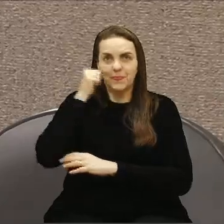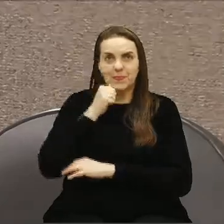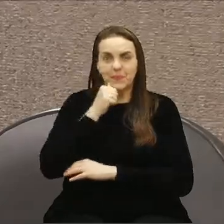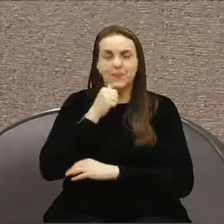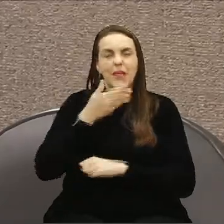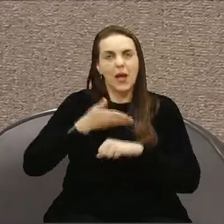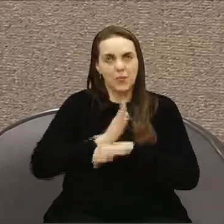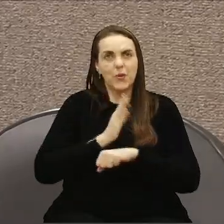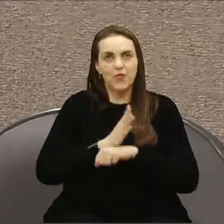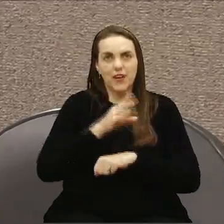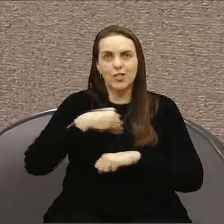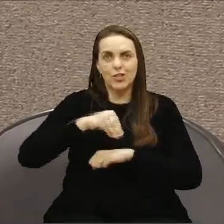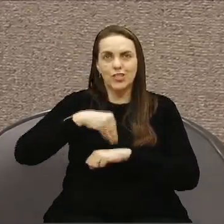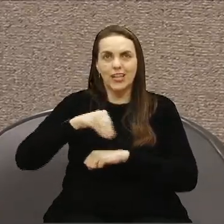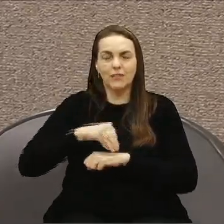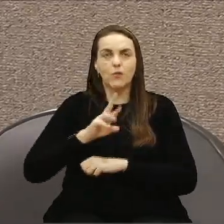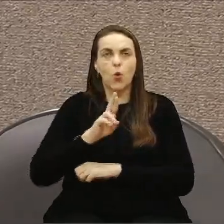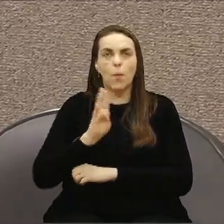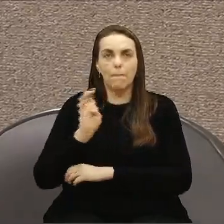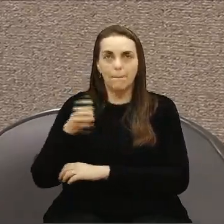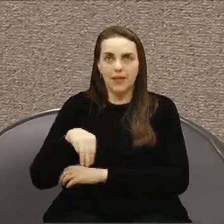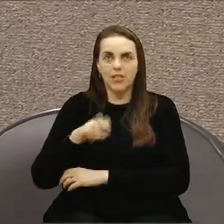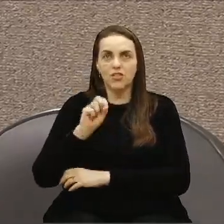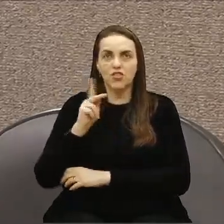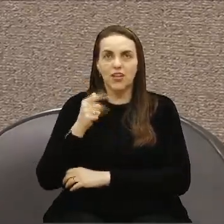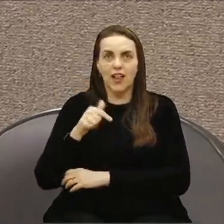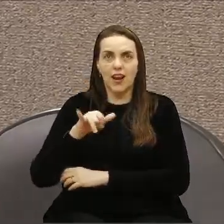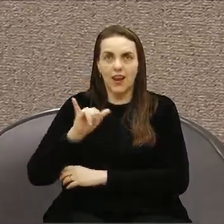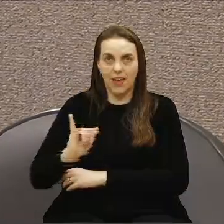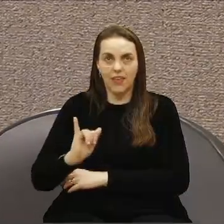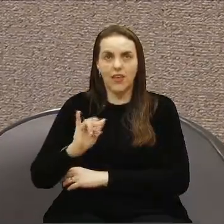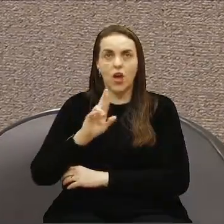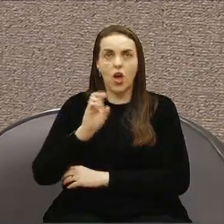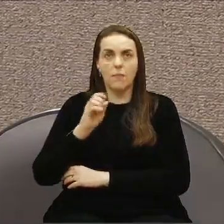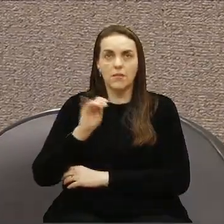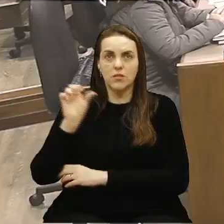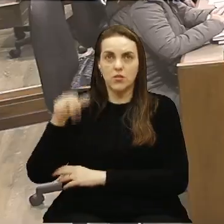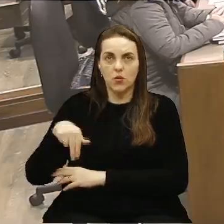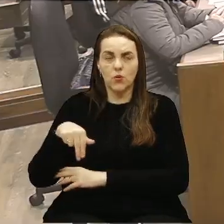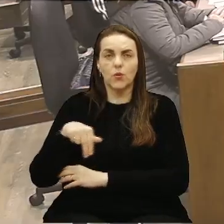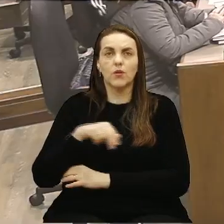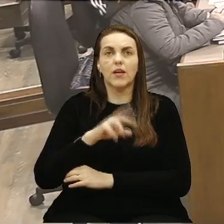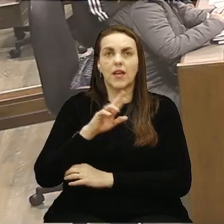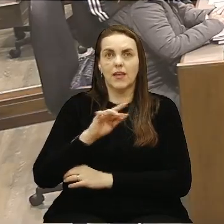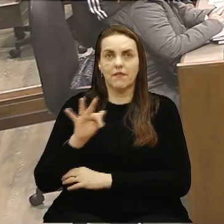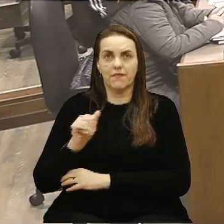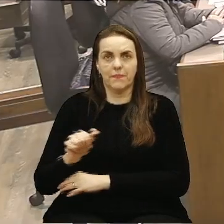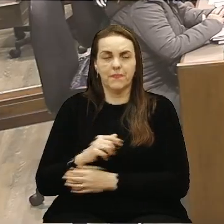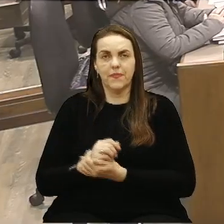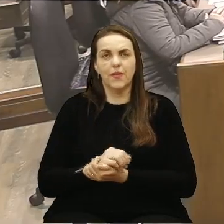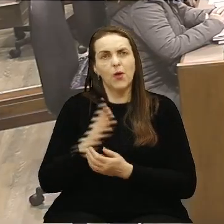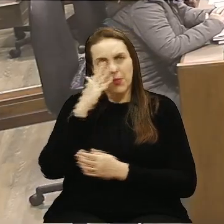indicações. Rubens Tissot, Shirley Paravisi, Robson Boeira e Rafa Deboni. Obrigada. Obrigado, vereadora Marisol. Com a palavra, a vereadora